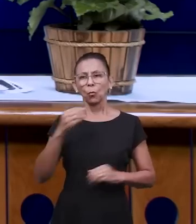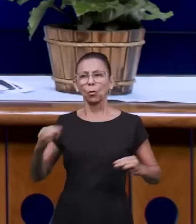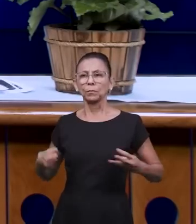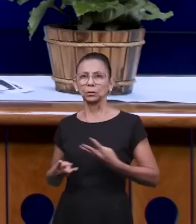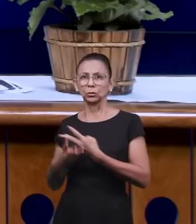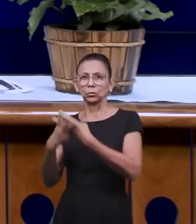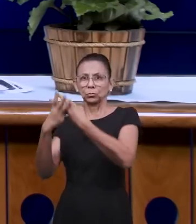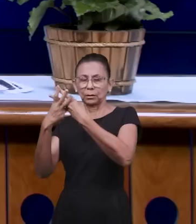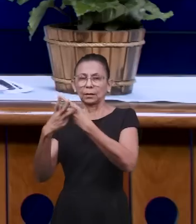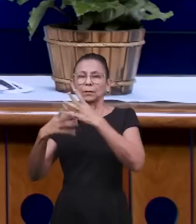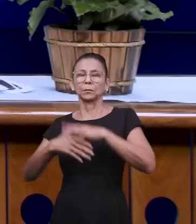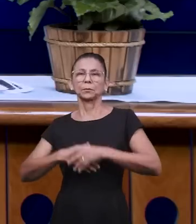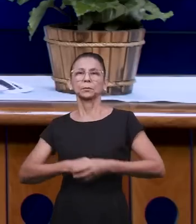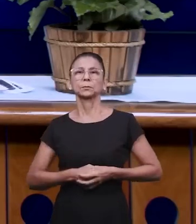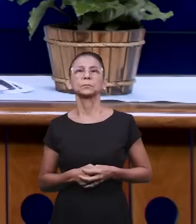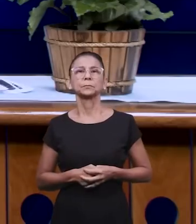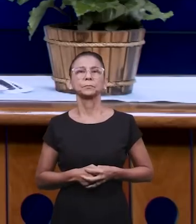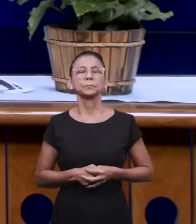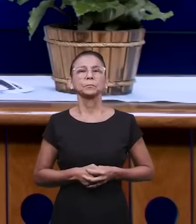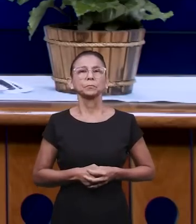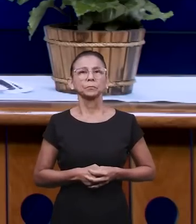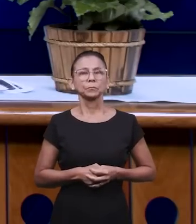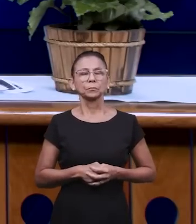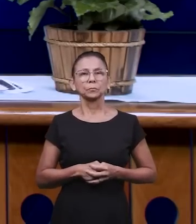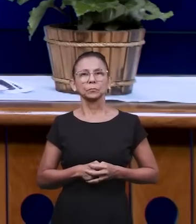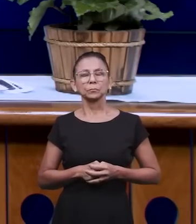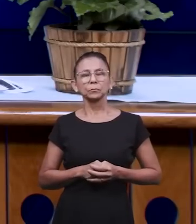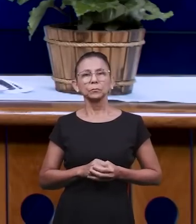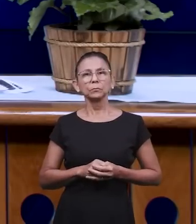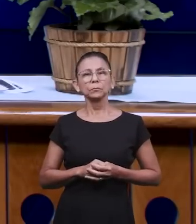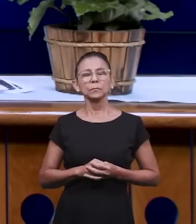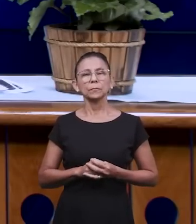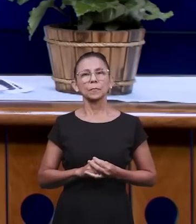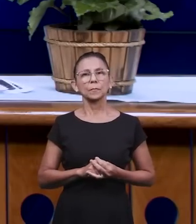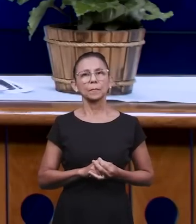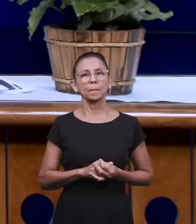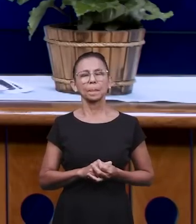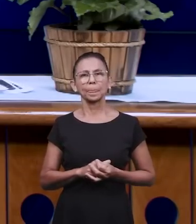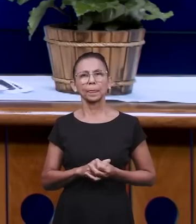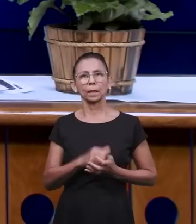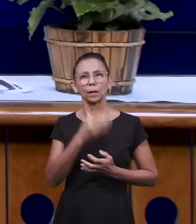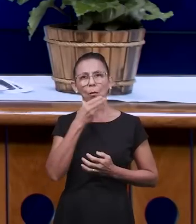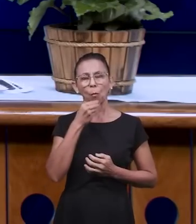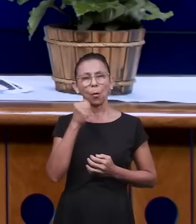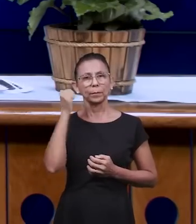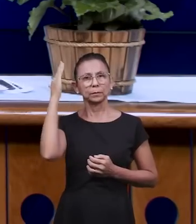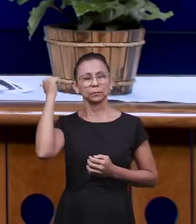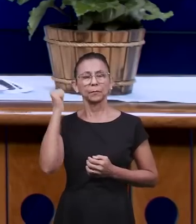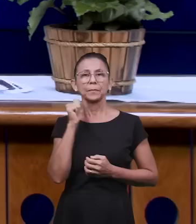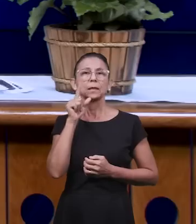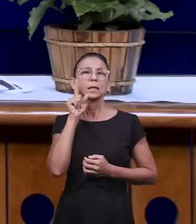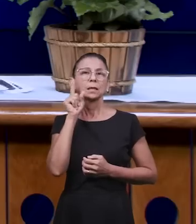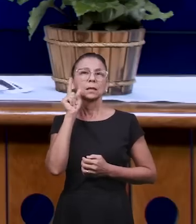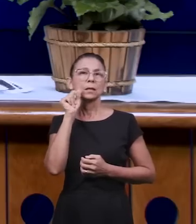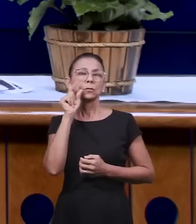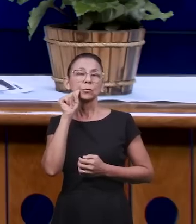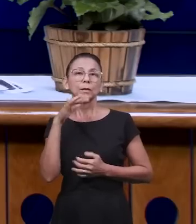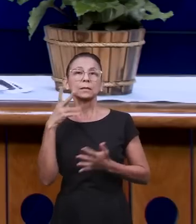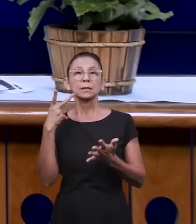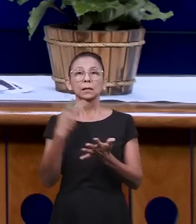Deus rejeitou Israel, e admitiu a sua presença, os gentios, e fez com eles uma nova aliança, um novo